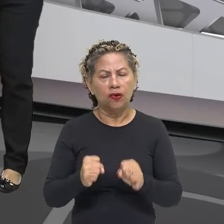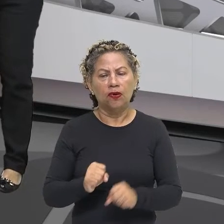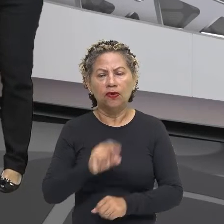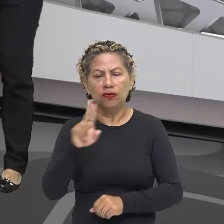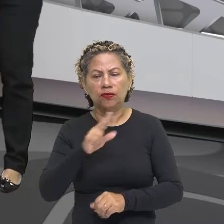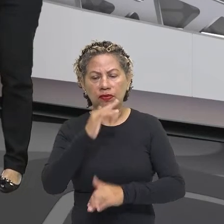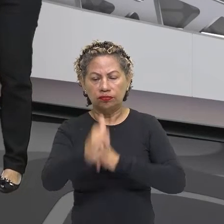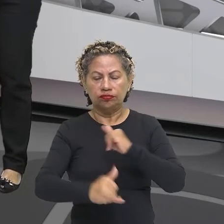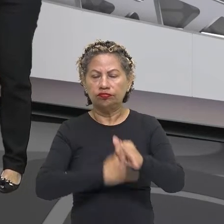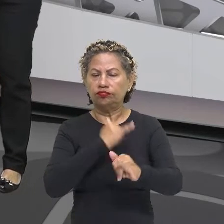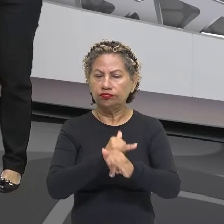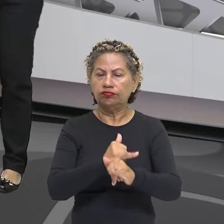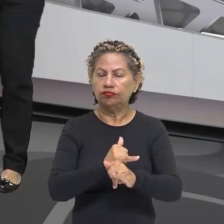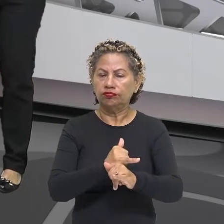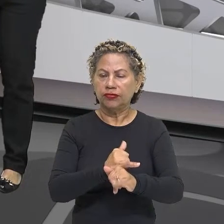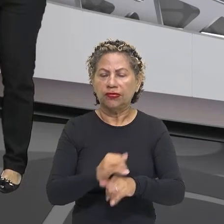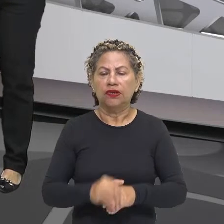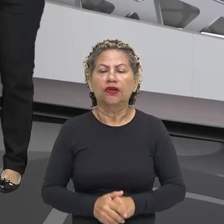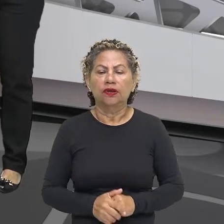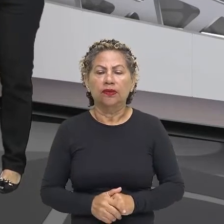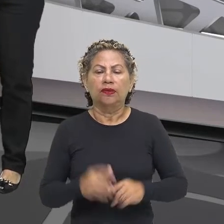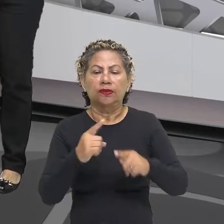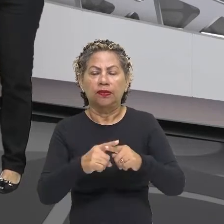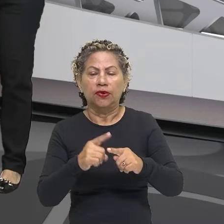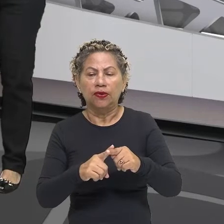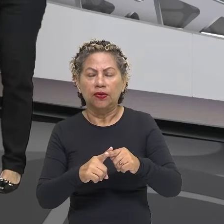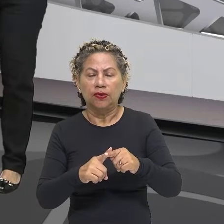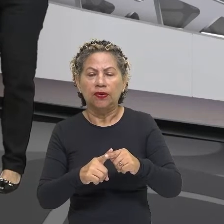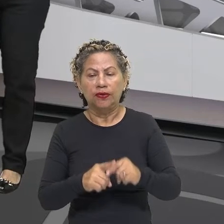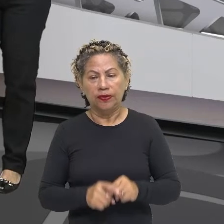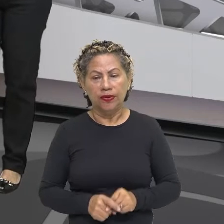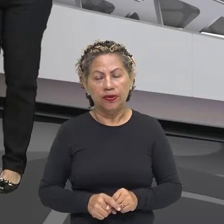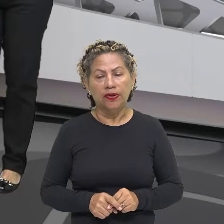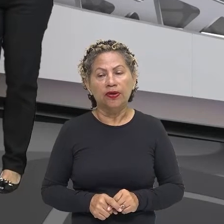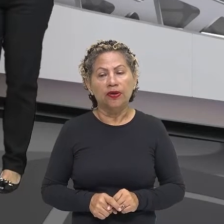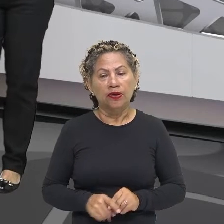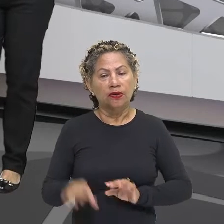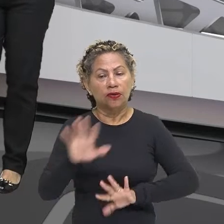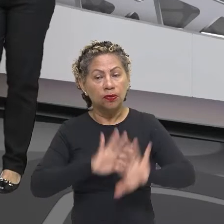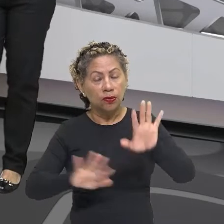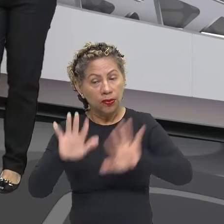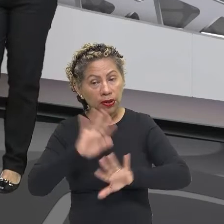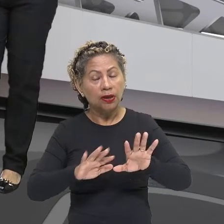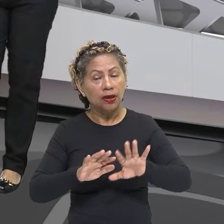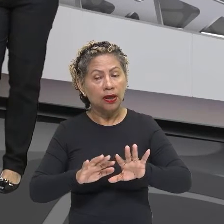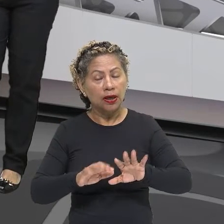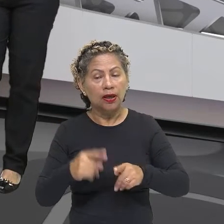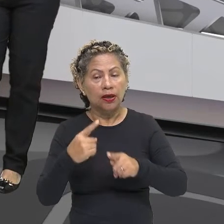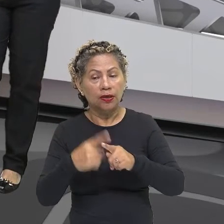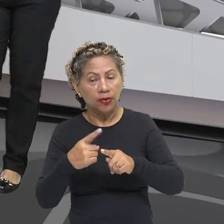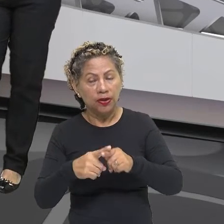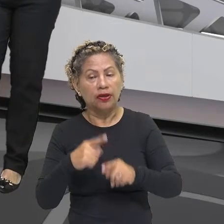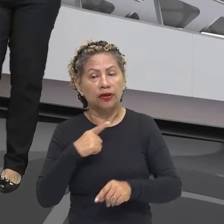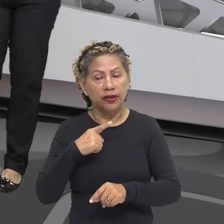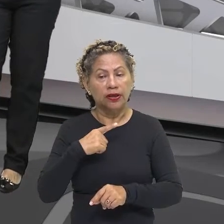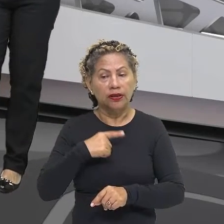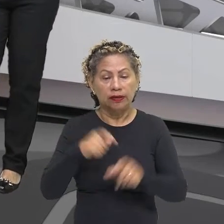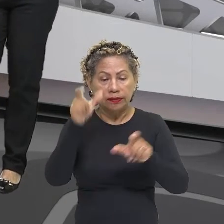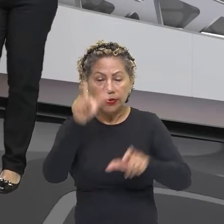virtual privada. Softwares VPN criam para seus usuários redes privadas